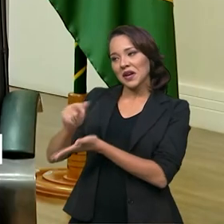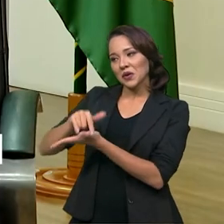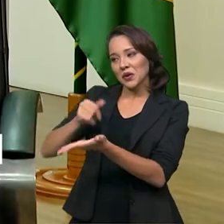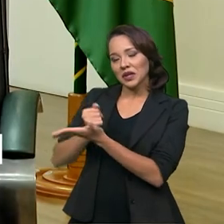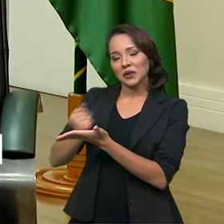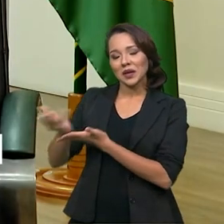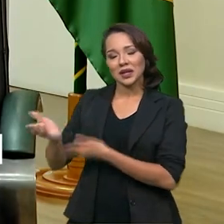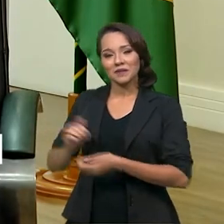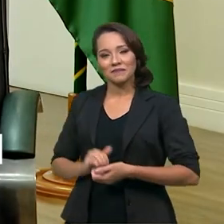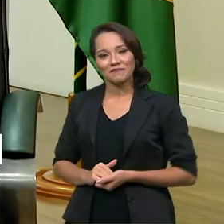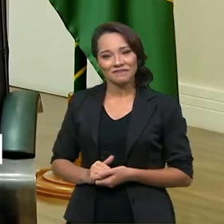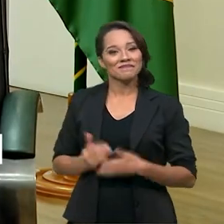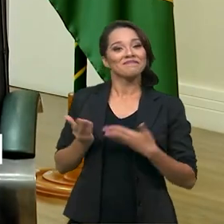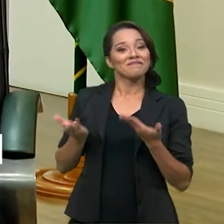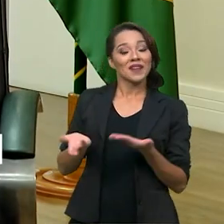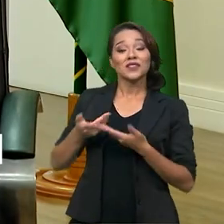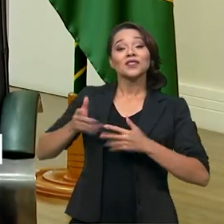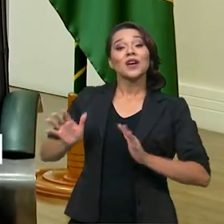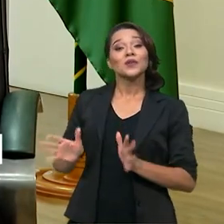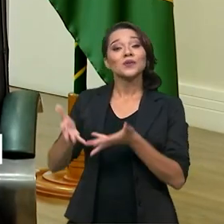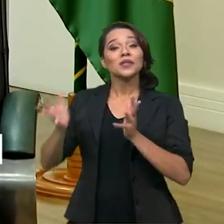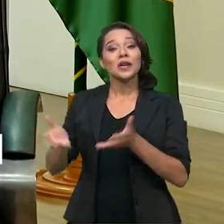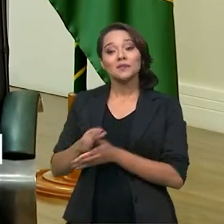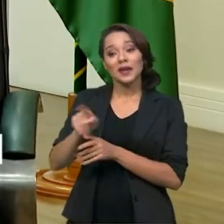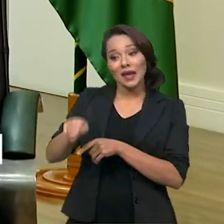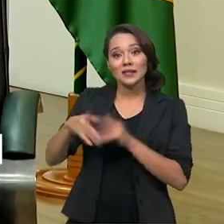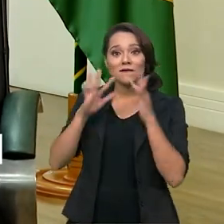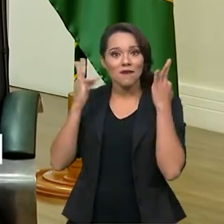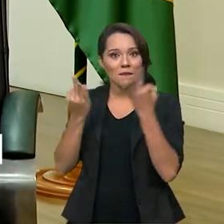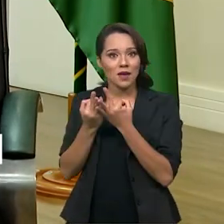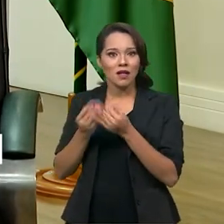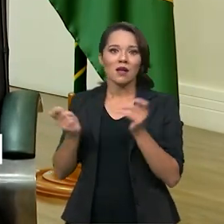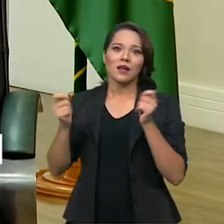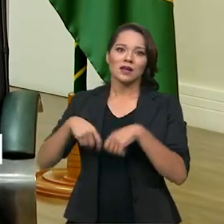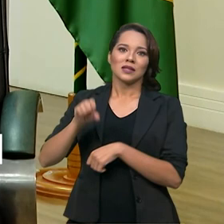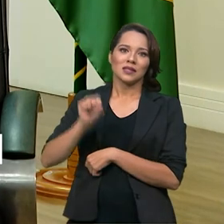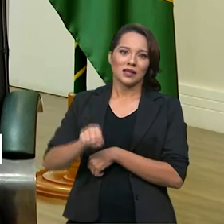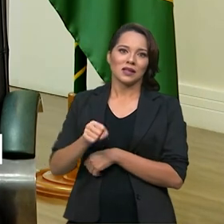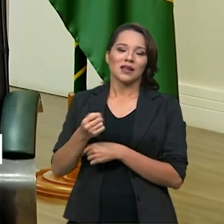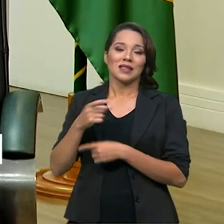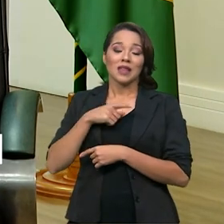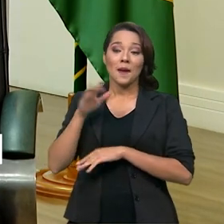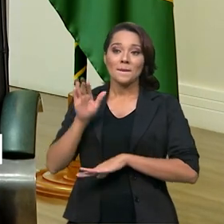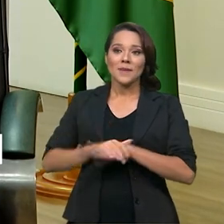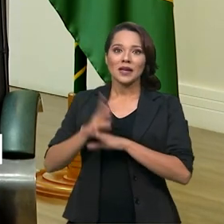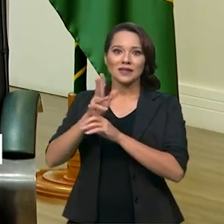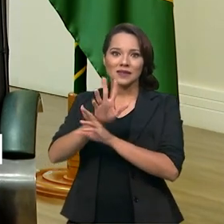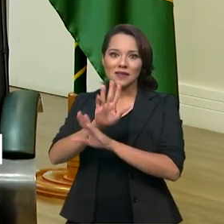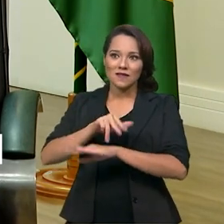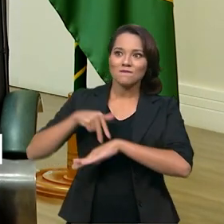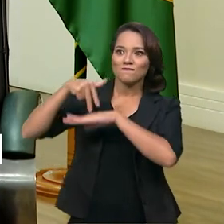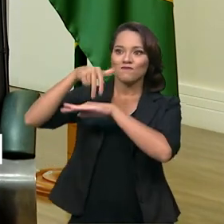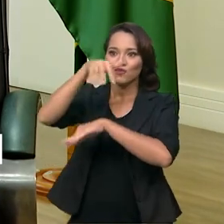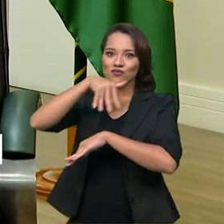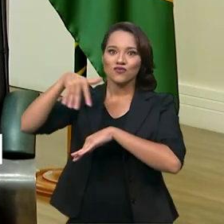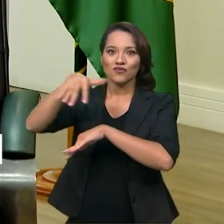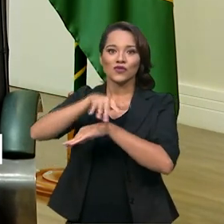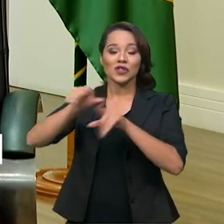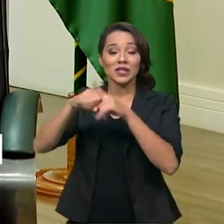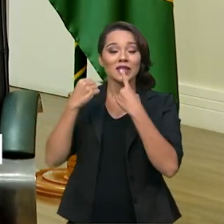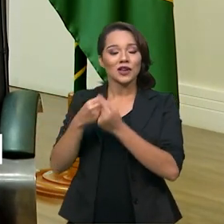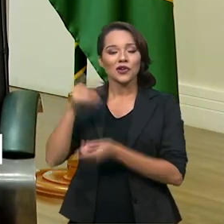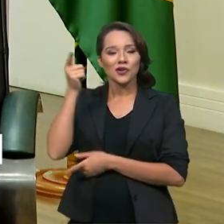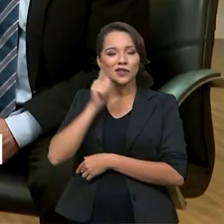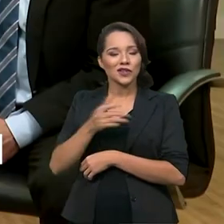contratar. Desta forma, nós estamos contribuindo para que essa família possa, sim, não apenas ter mais protagonismo na sociedade, mas alcançar